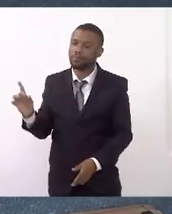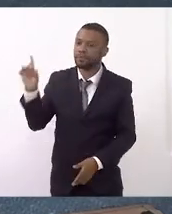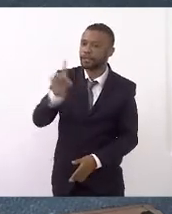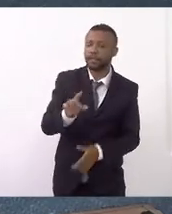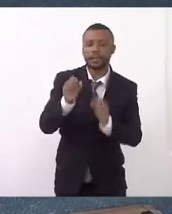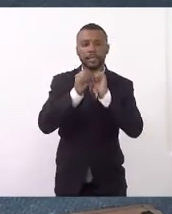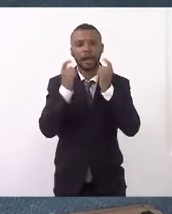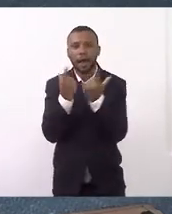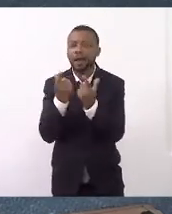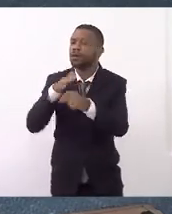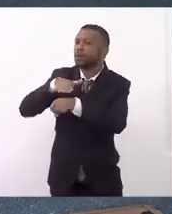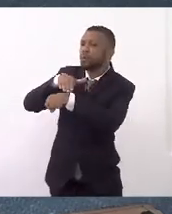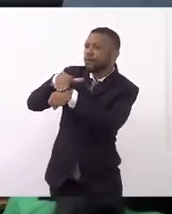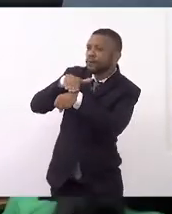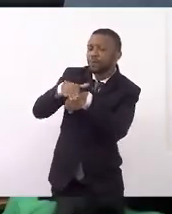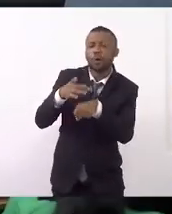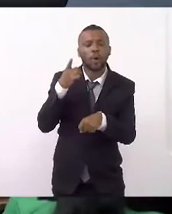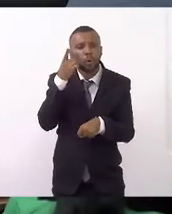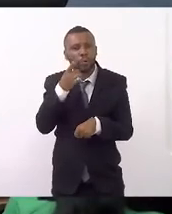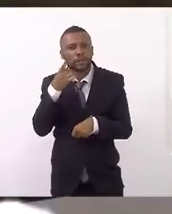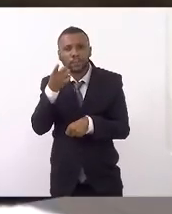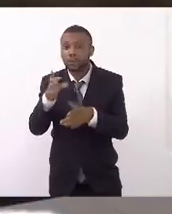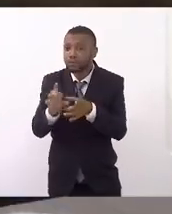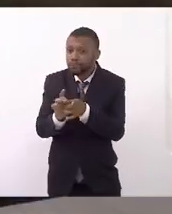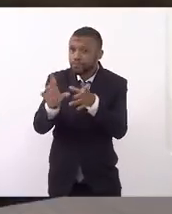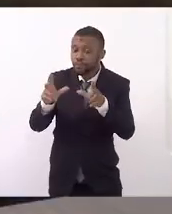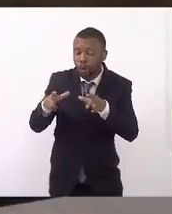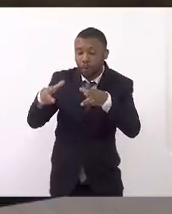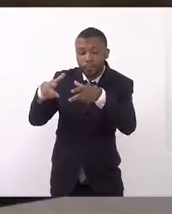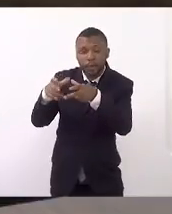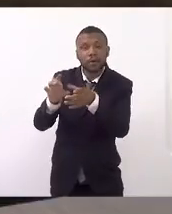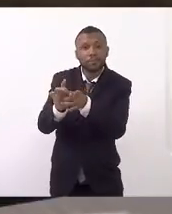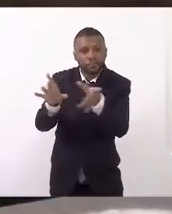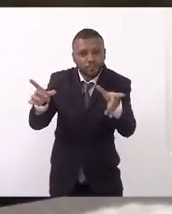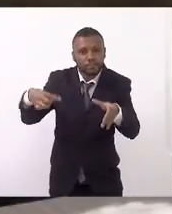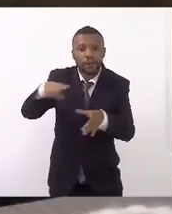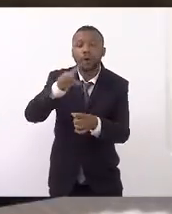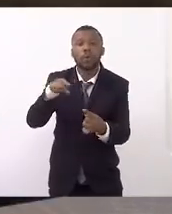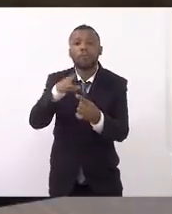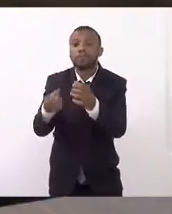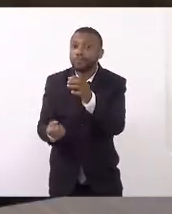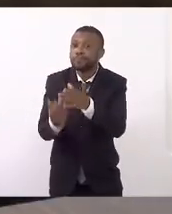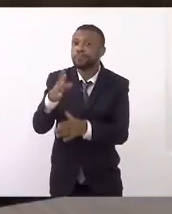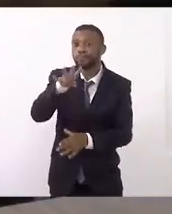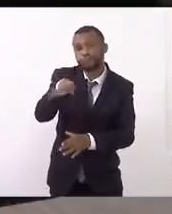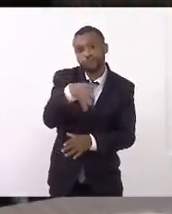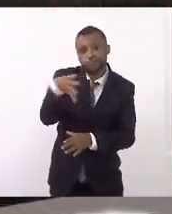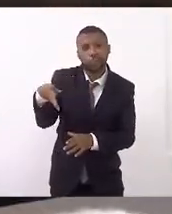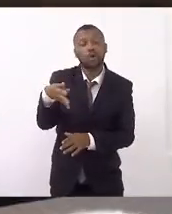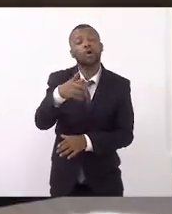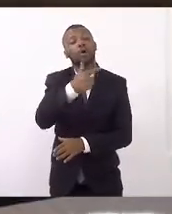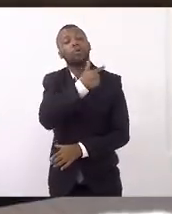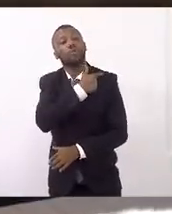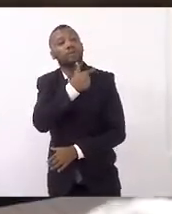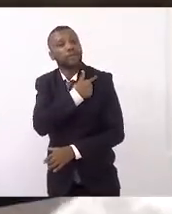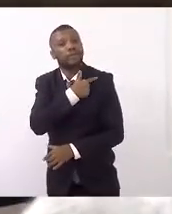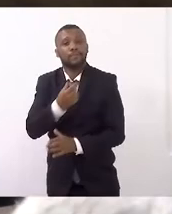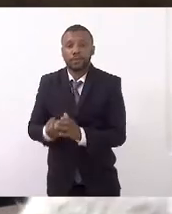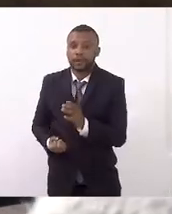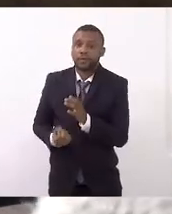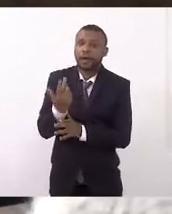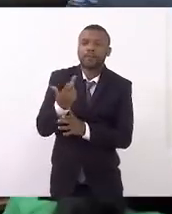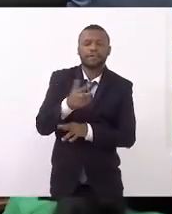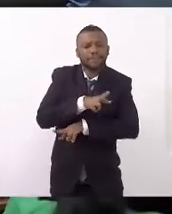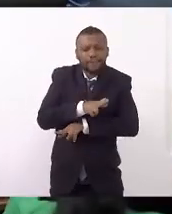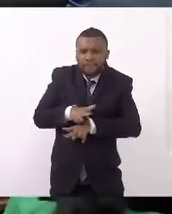com os deputados, colocou a comissão à disposição para que a implantação deste mecanismo do ensino médio fosse feita a várias